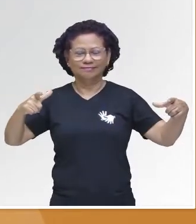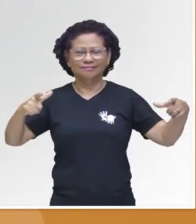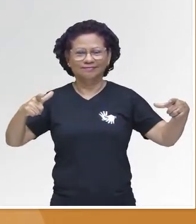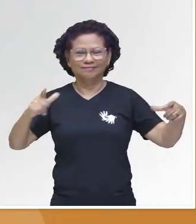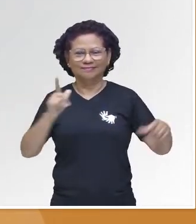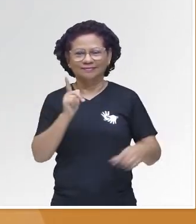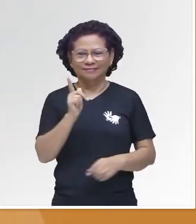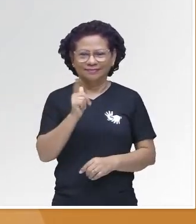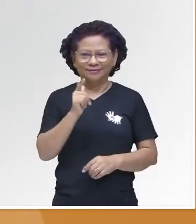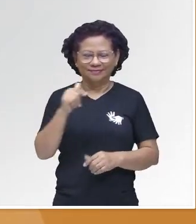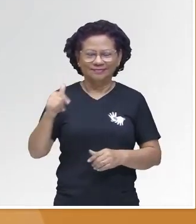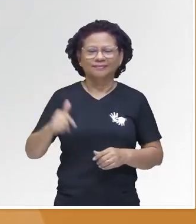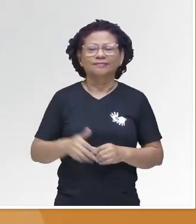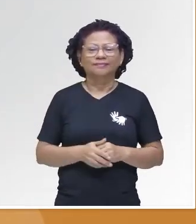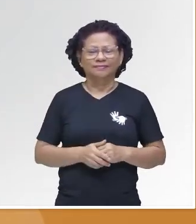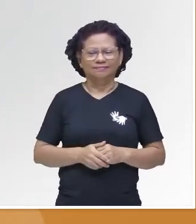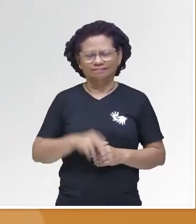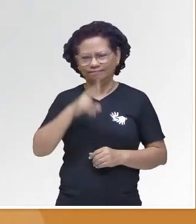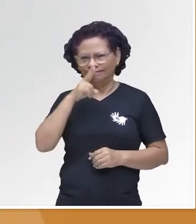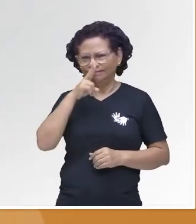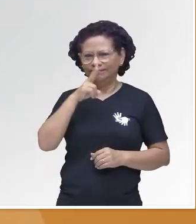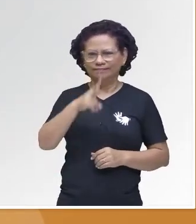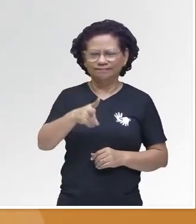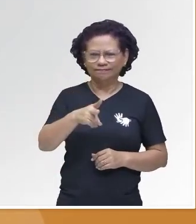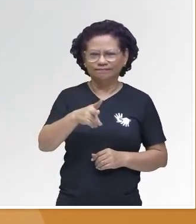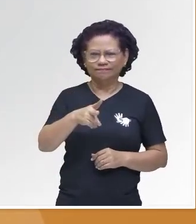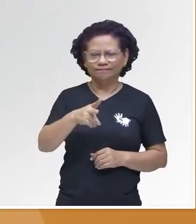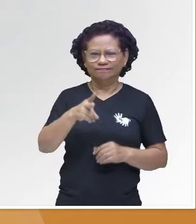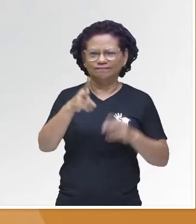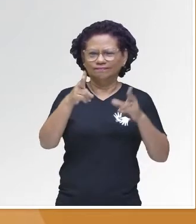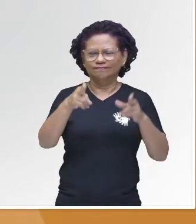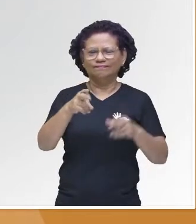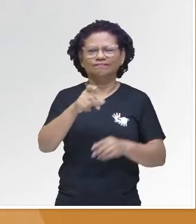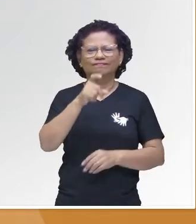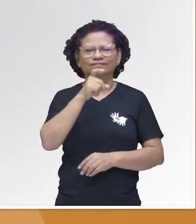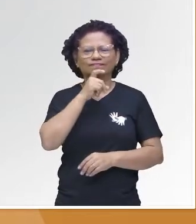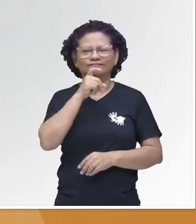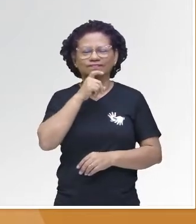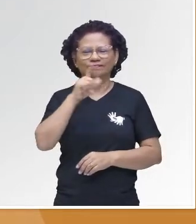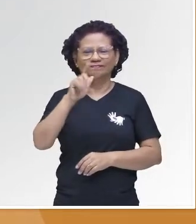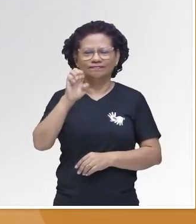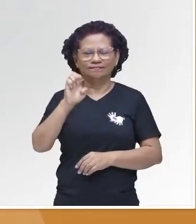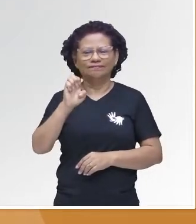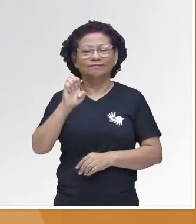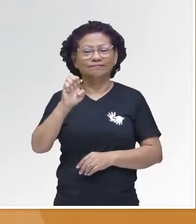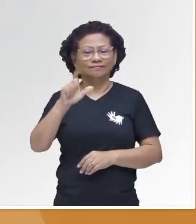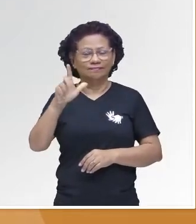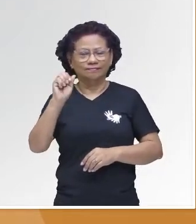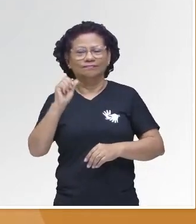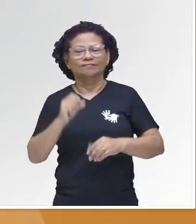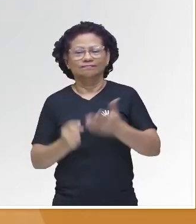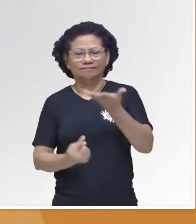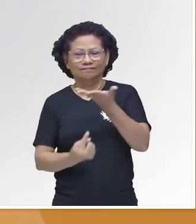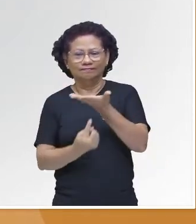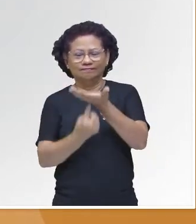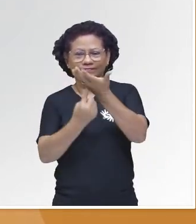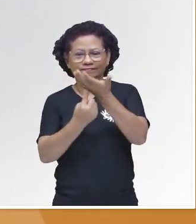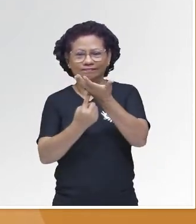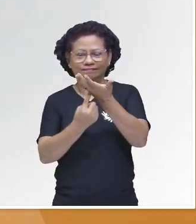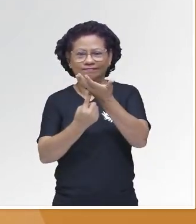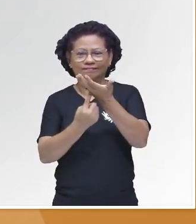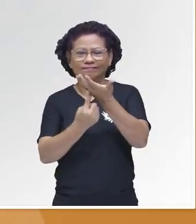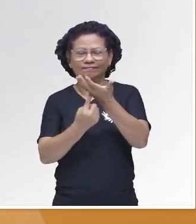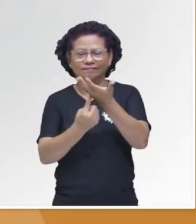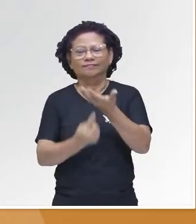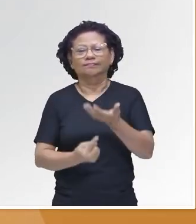o oceano, fortes como os gelos polares que tudo arrebentam, tá? Então